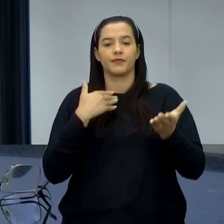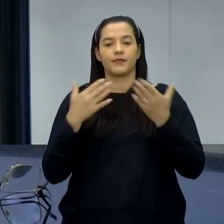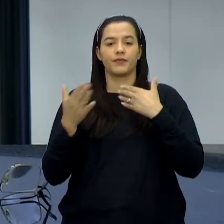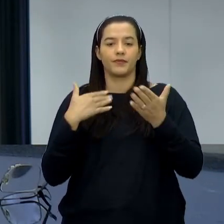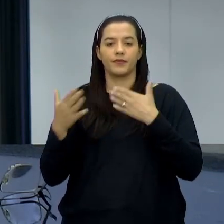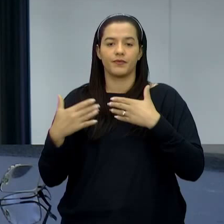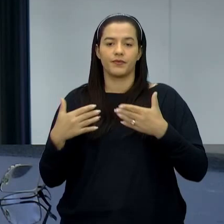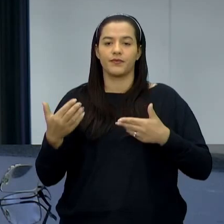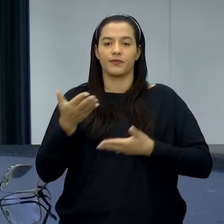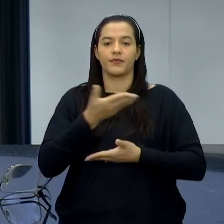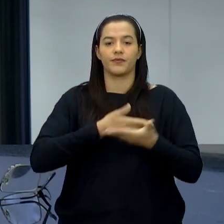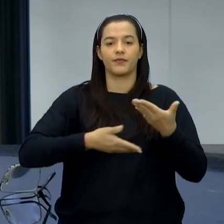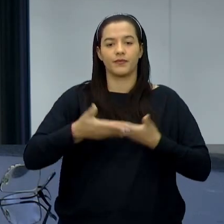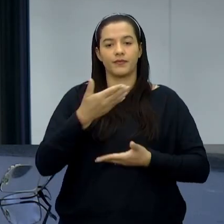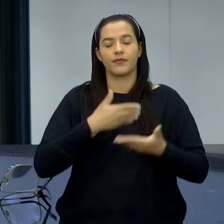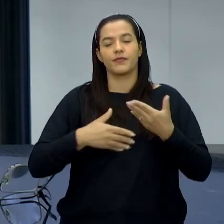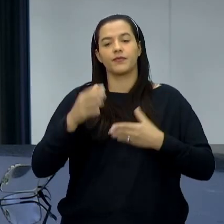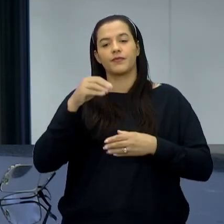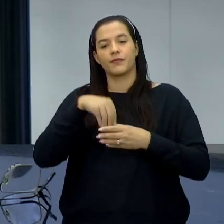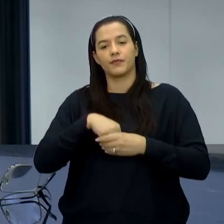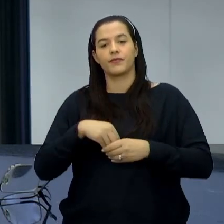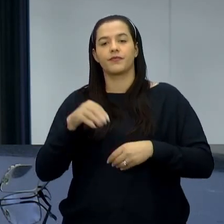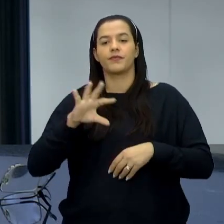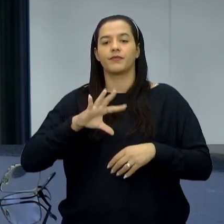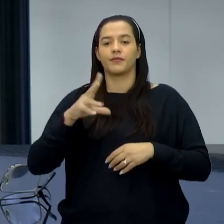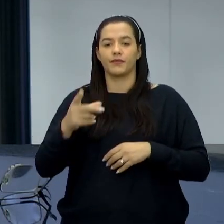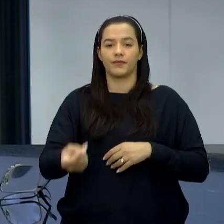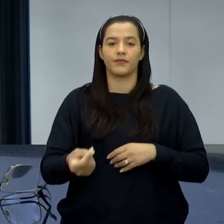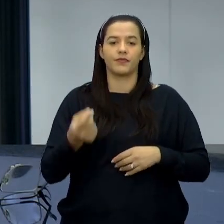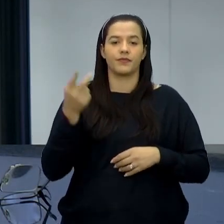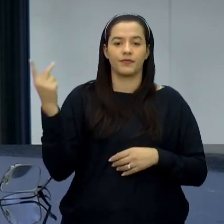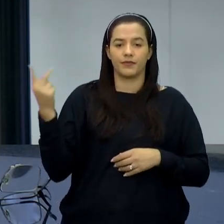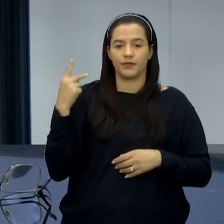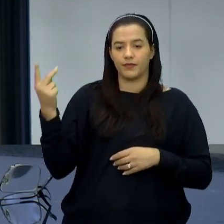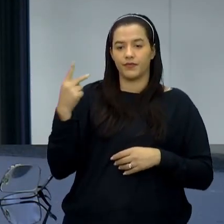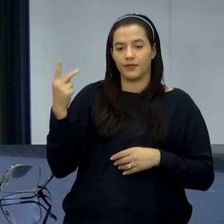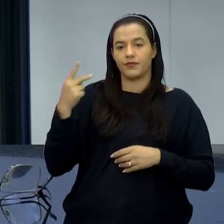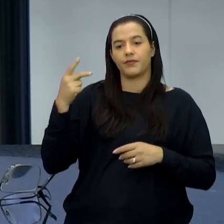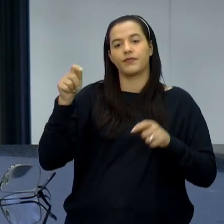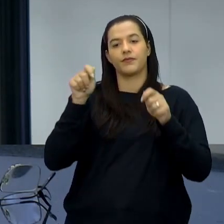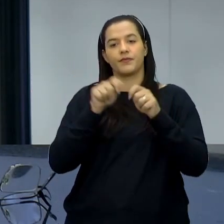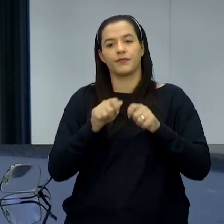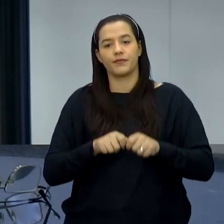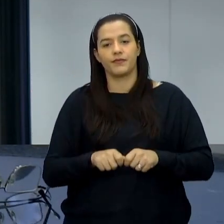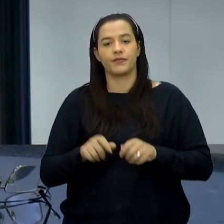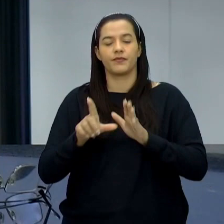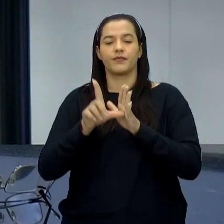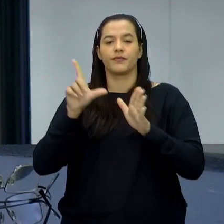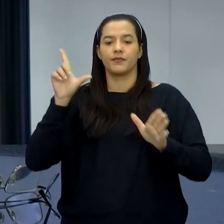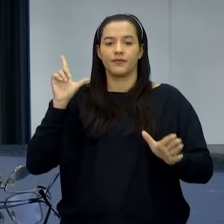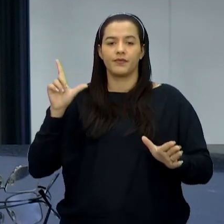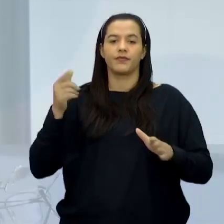discutir as articulações, né, entre os componentes, como eu e a Patrícia fizemos antes